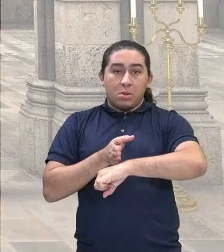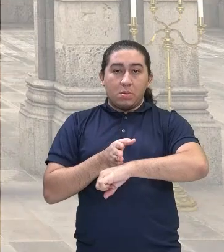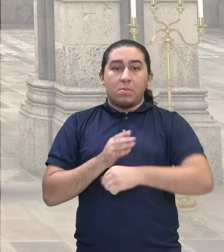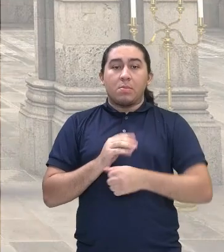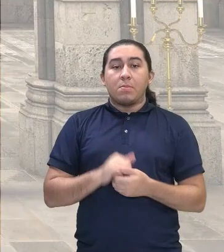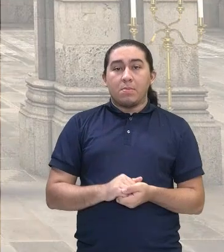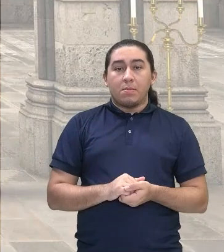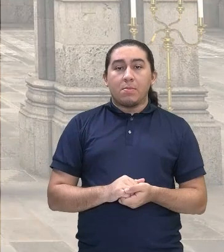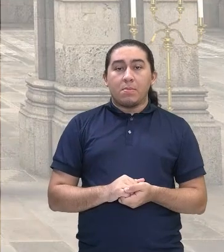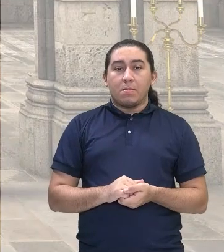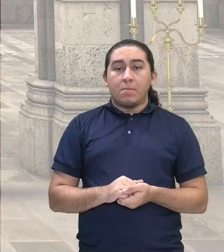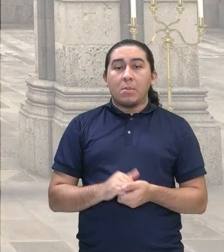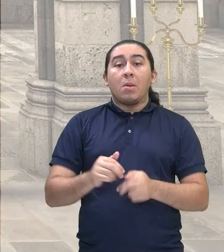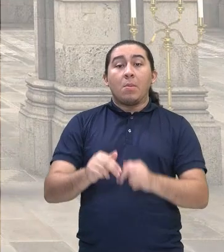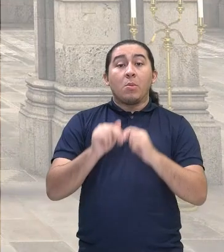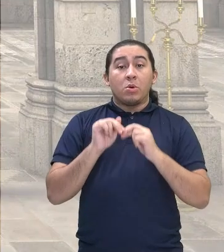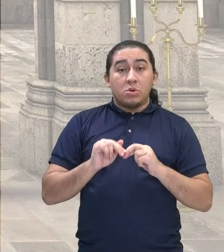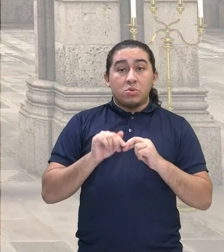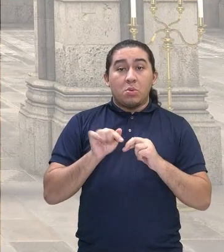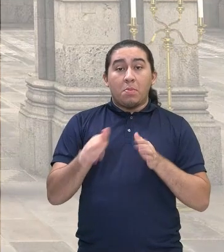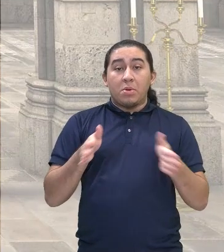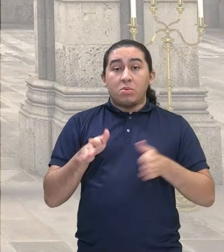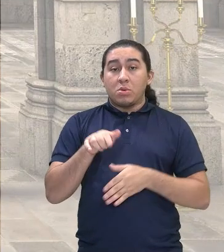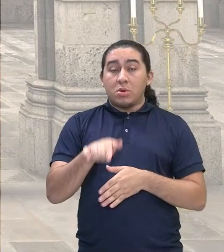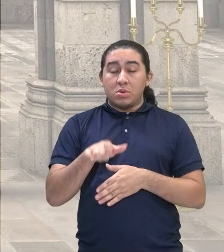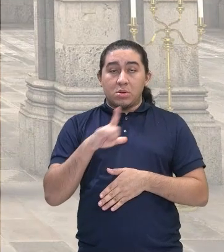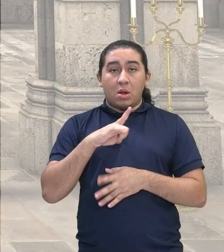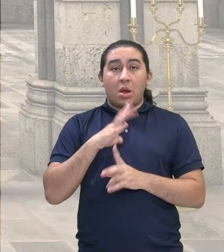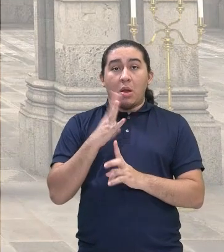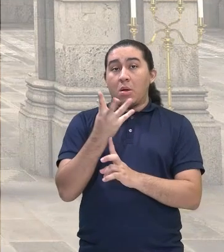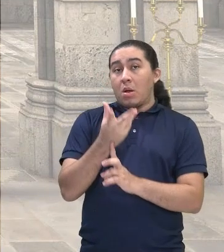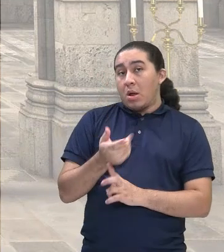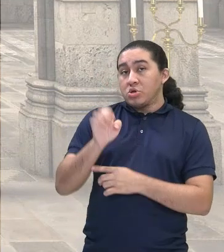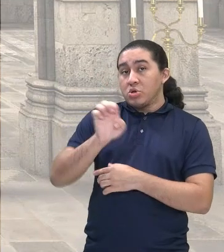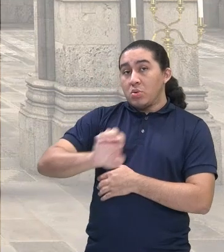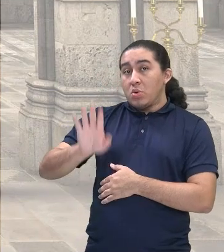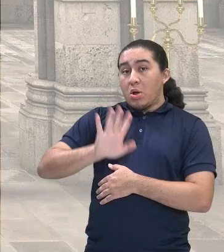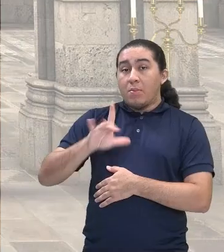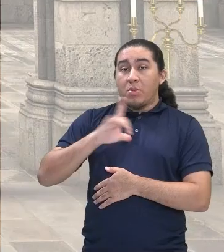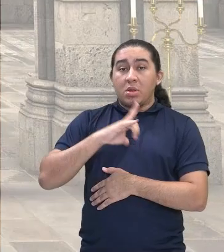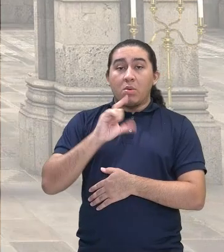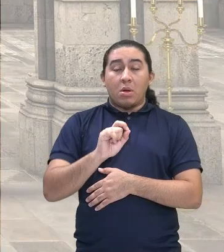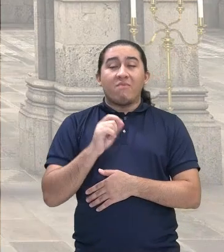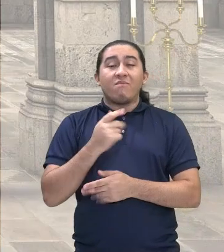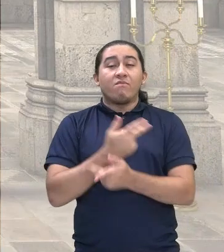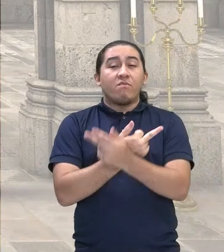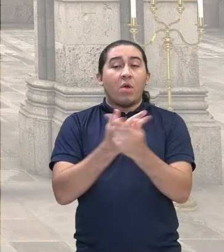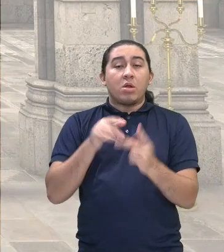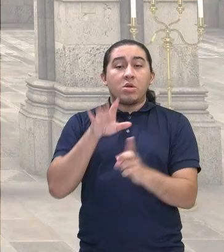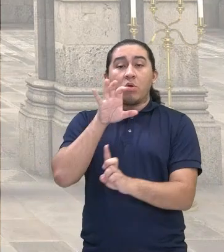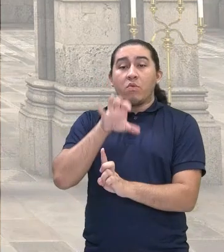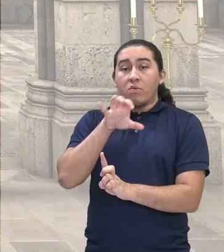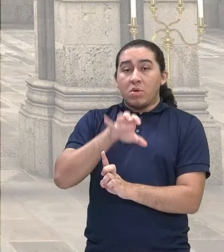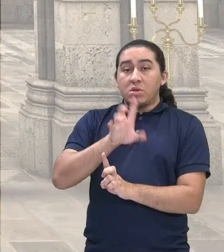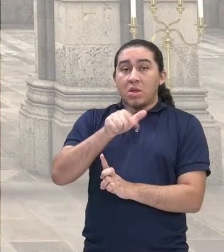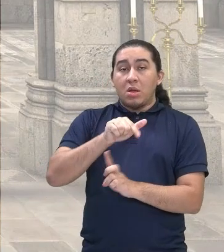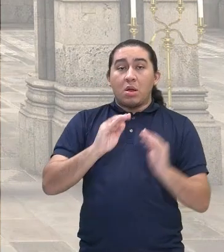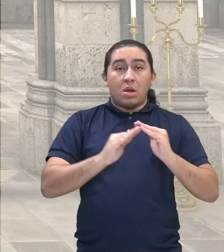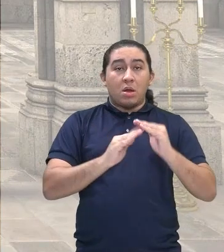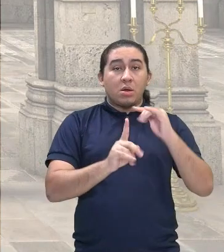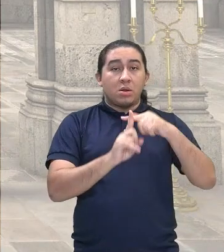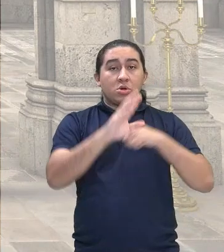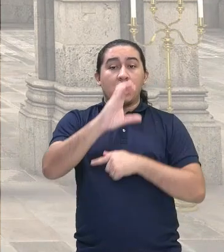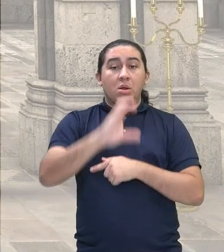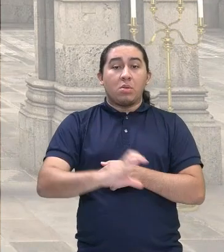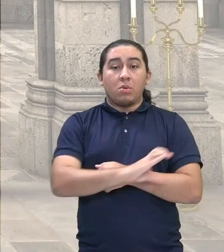durante esse período, a arte europeia foi marcada por uma forte influência da Igreja